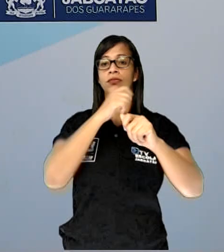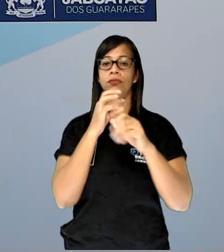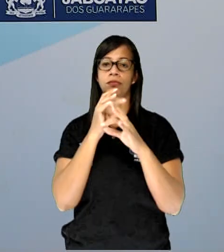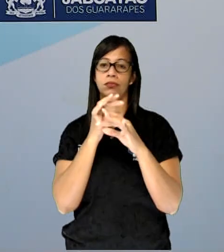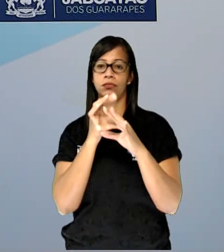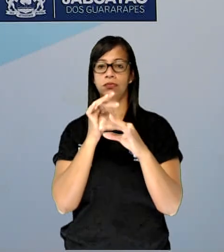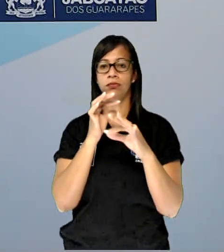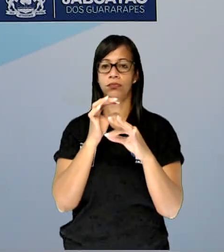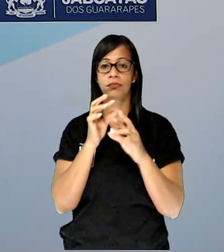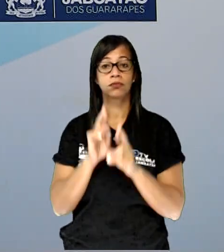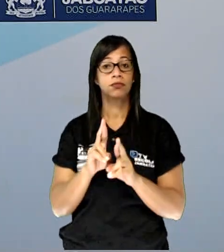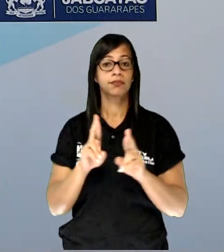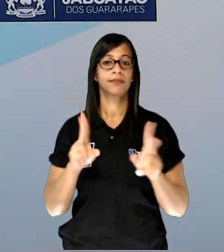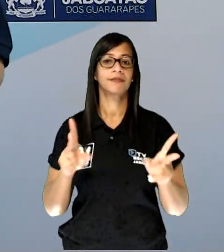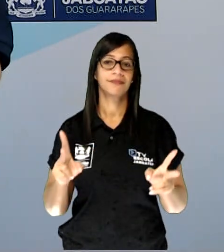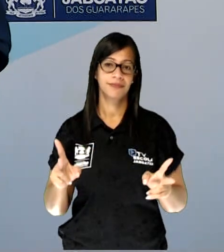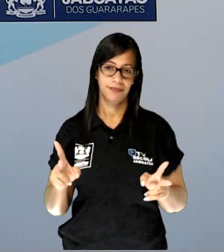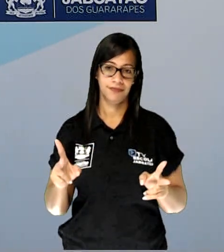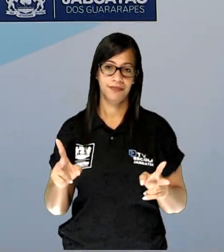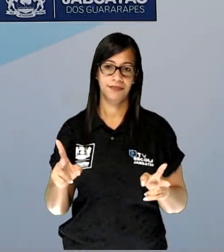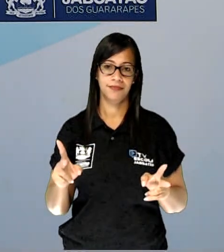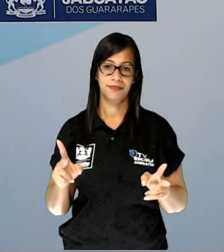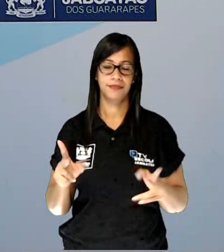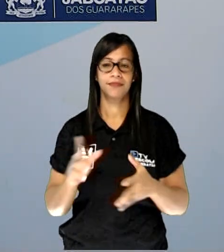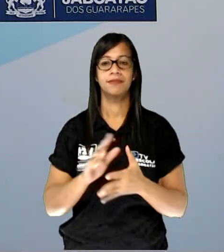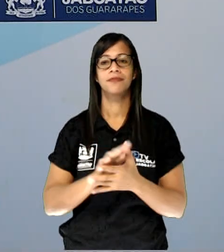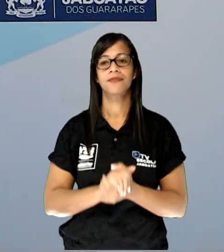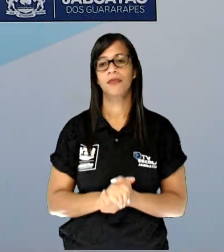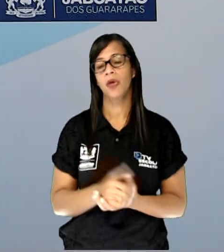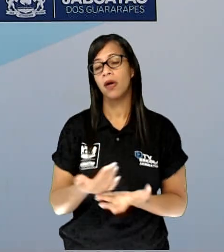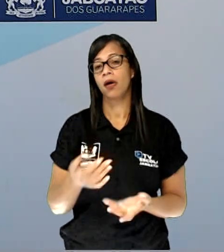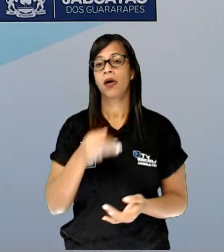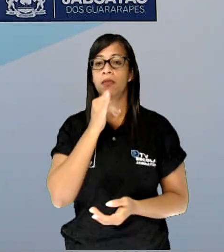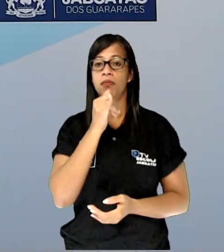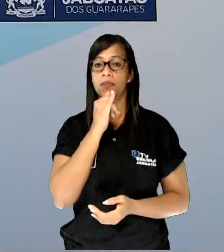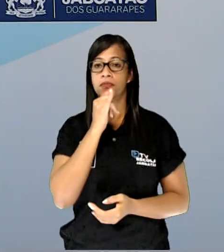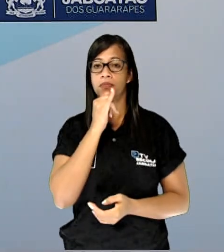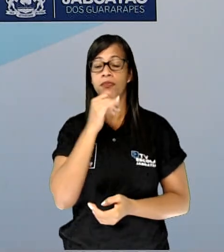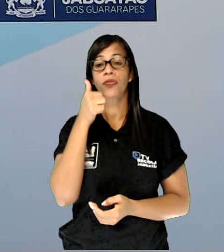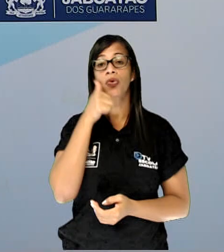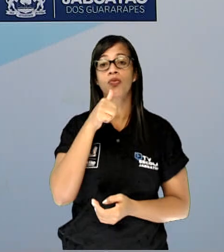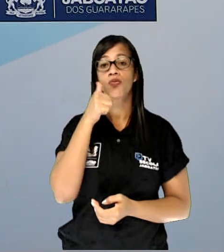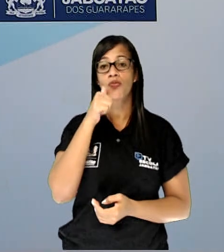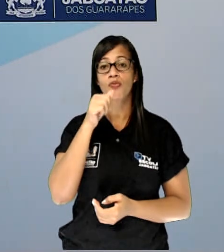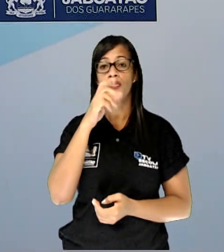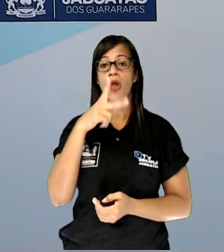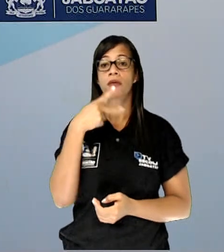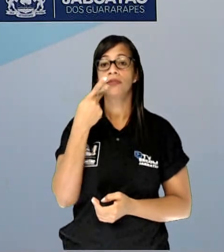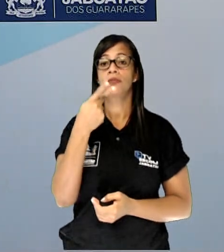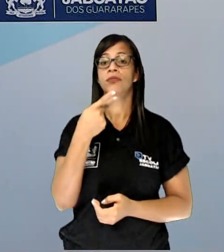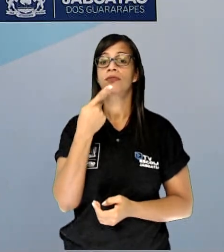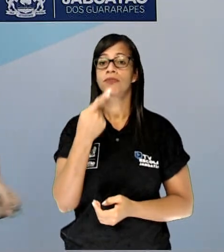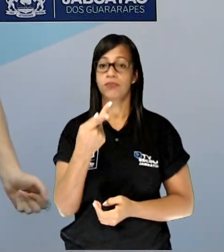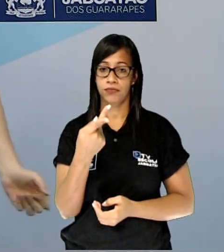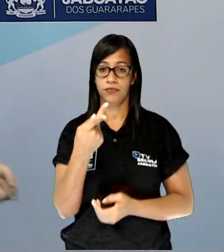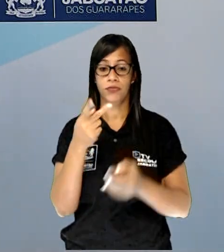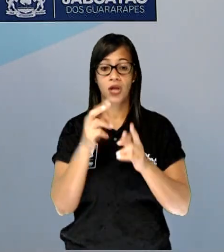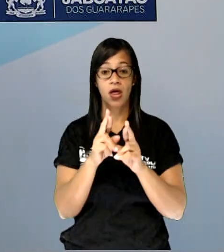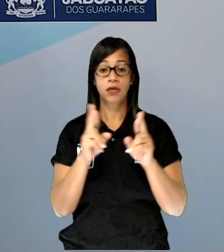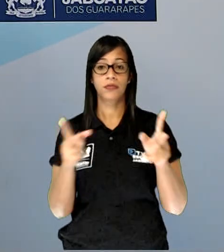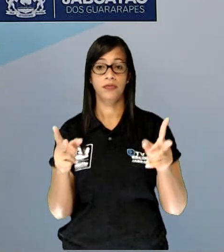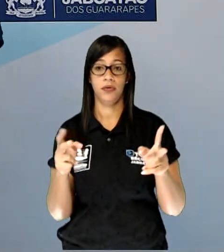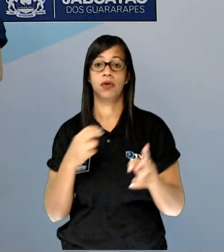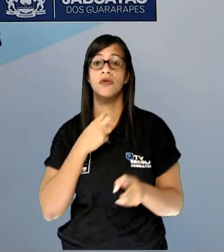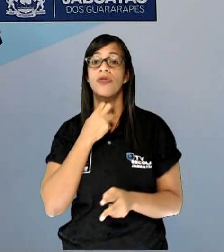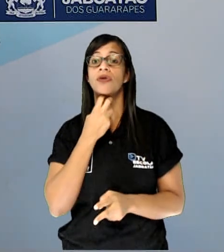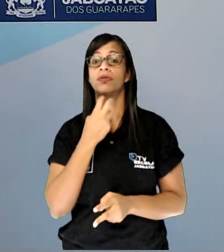O timbre da voz de uma mulher é diferente do timbre da voz de um homem, não é? Então,